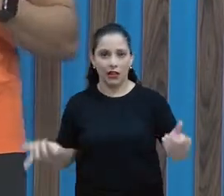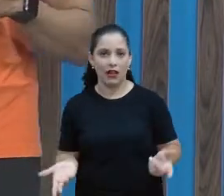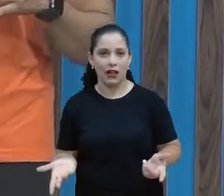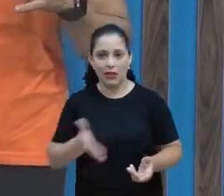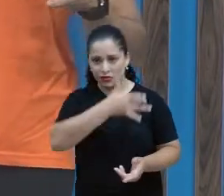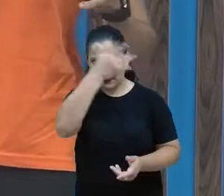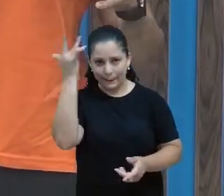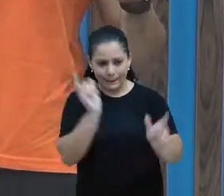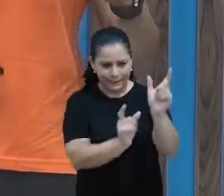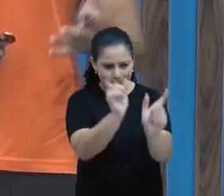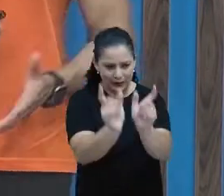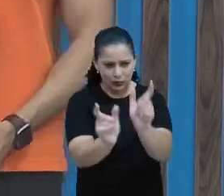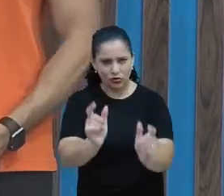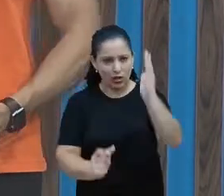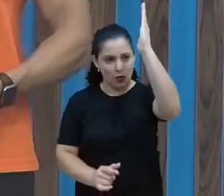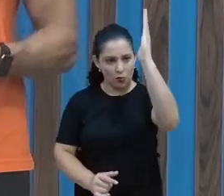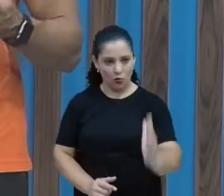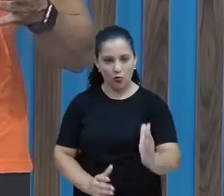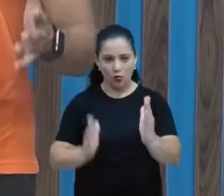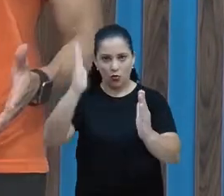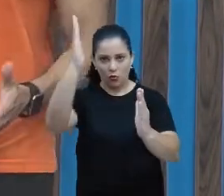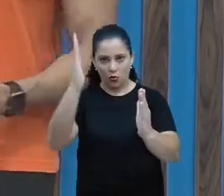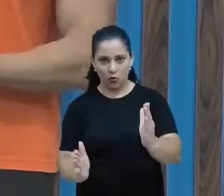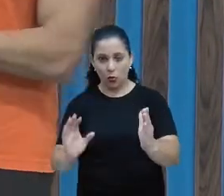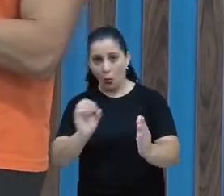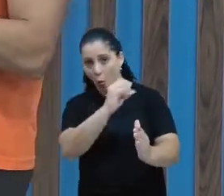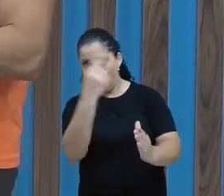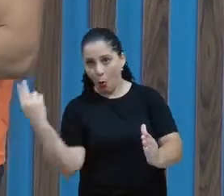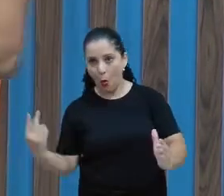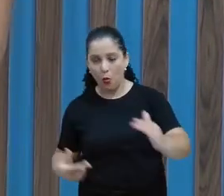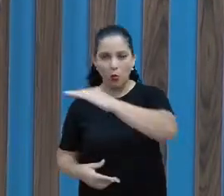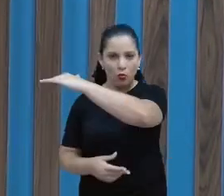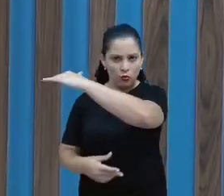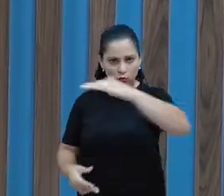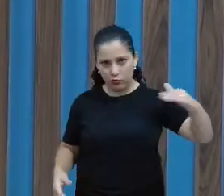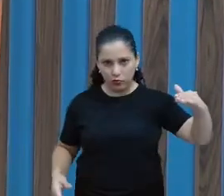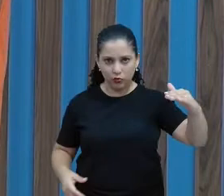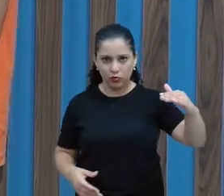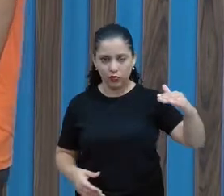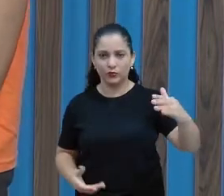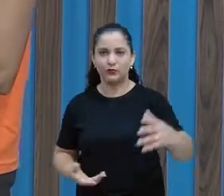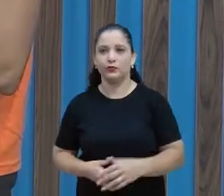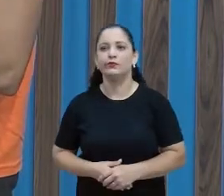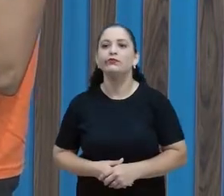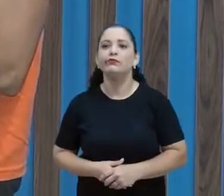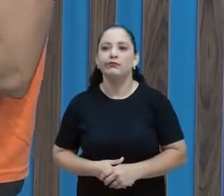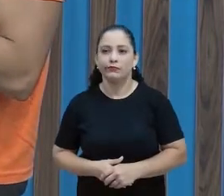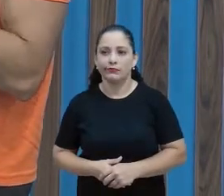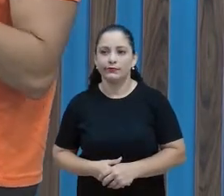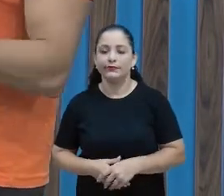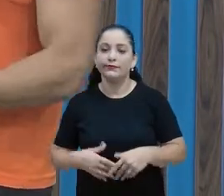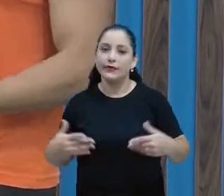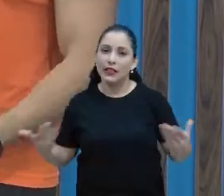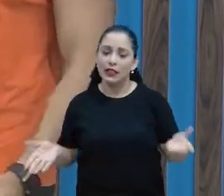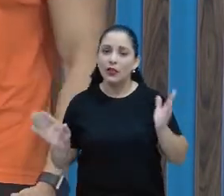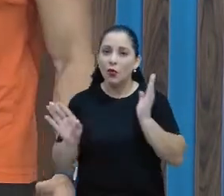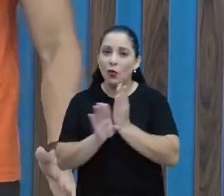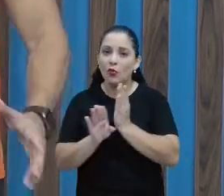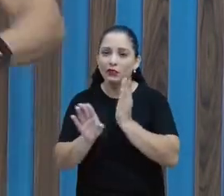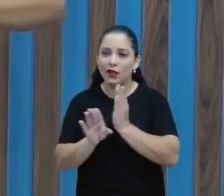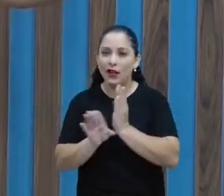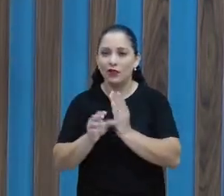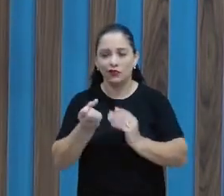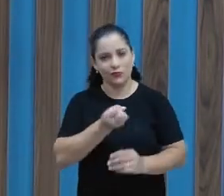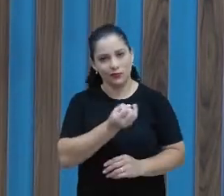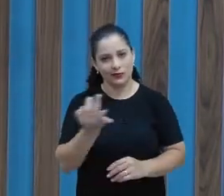na vertical ou pode fazer também esses cortes na horizontal, sem problema algum, a gente encontra aí esses valores, tá bom?